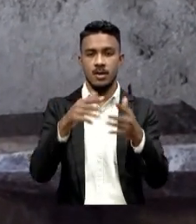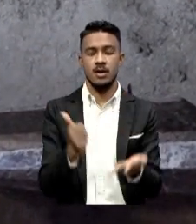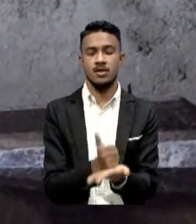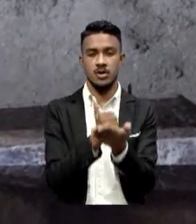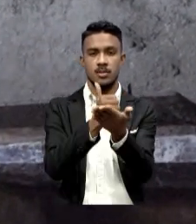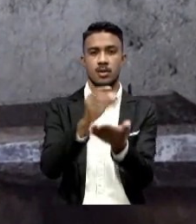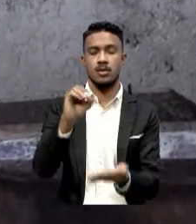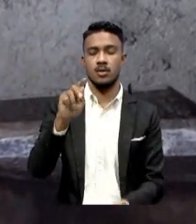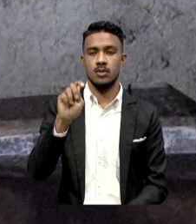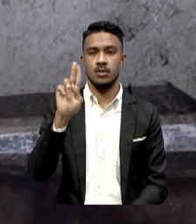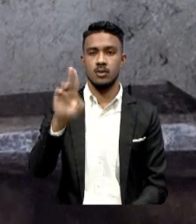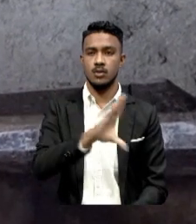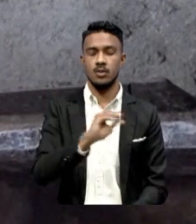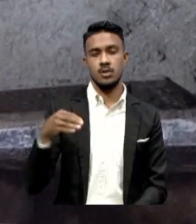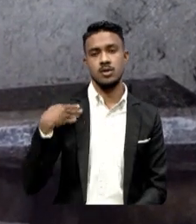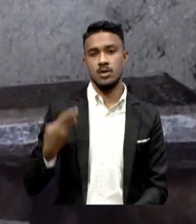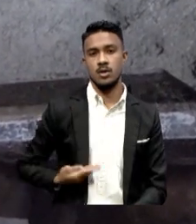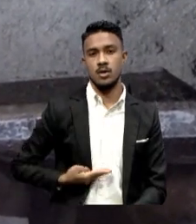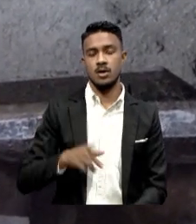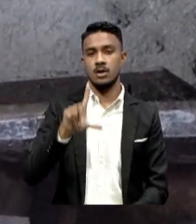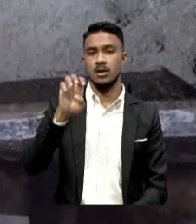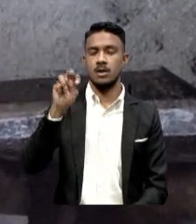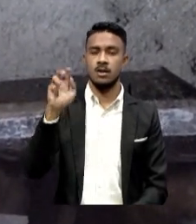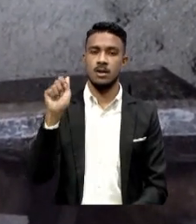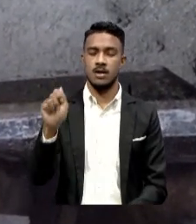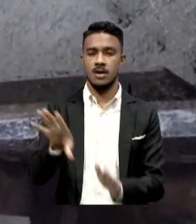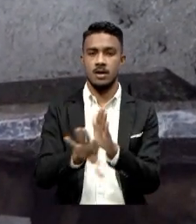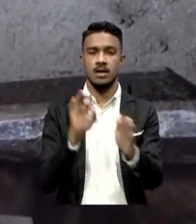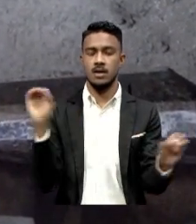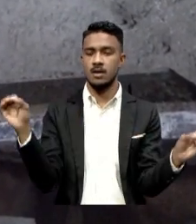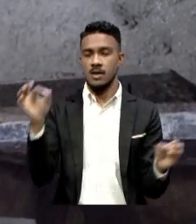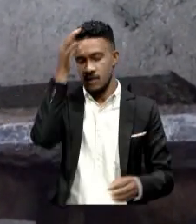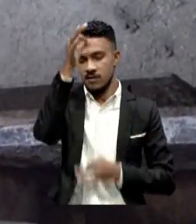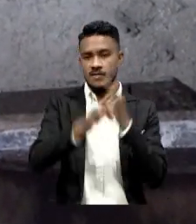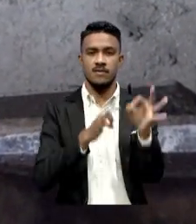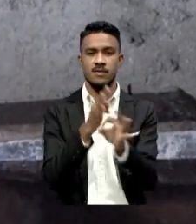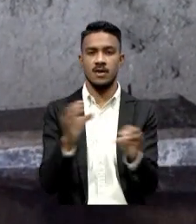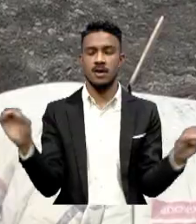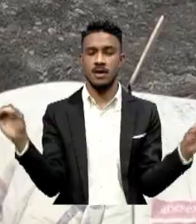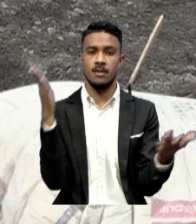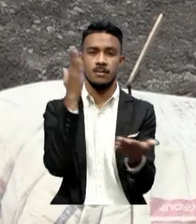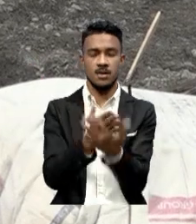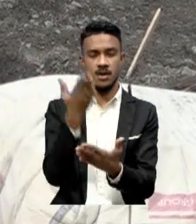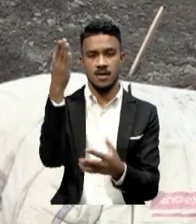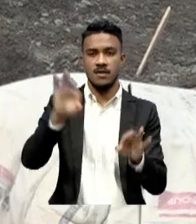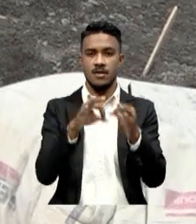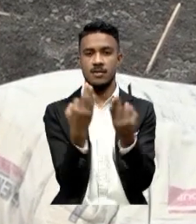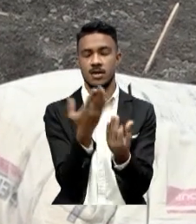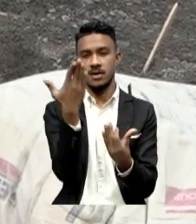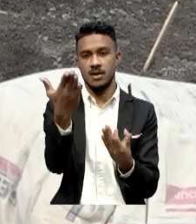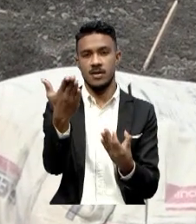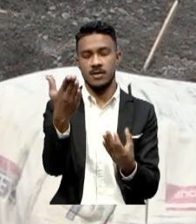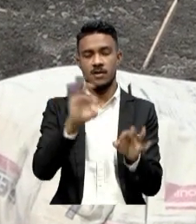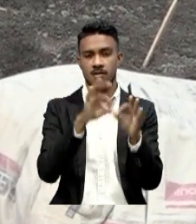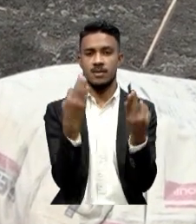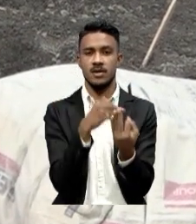hetan, fiar katak la para deit ba sira nia familia. Tamba ia familia balu, se continua moris ianaku kun laran.